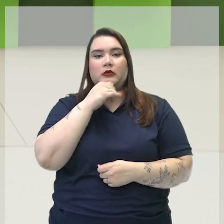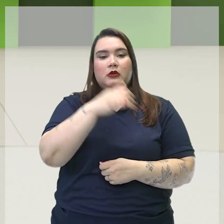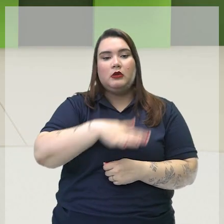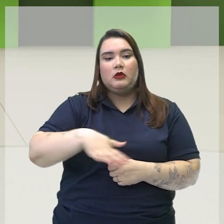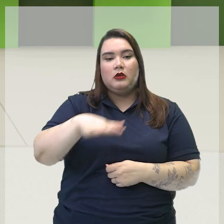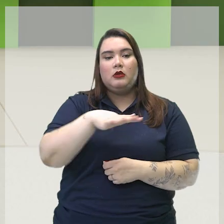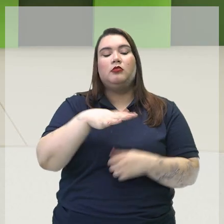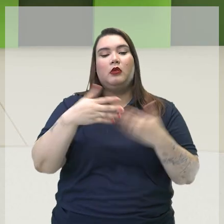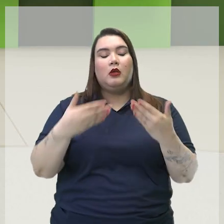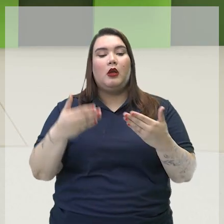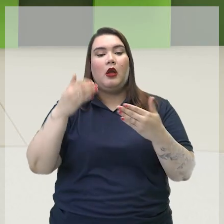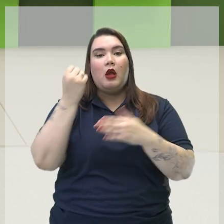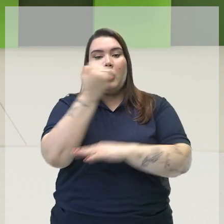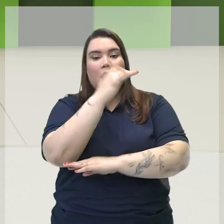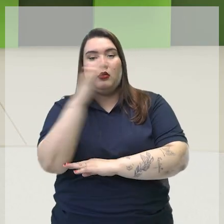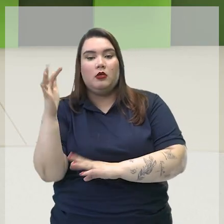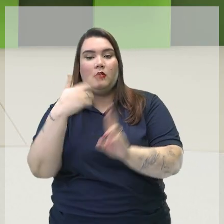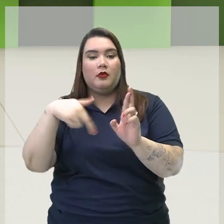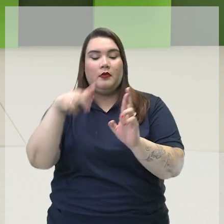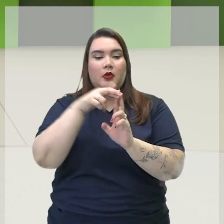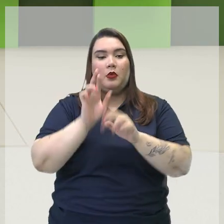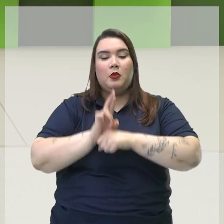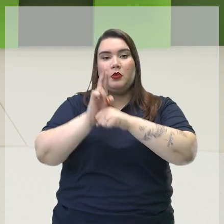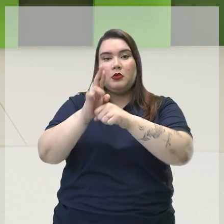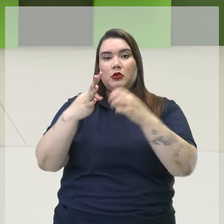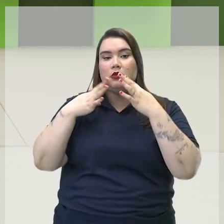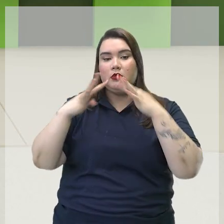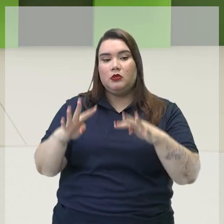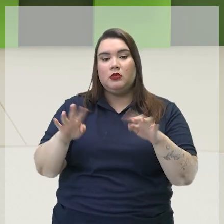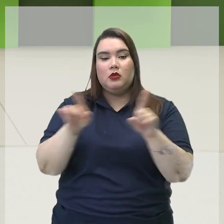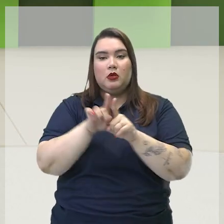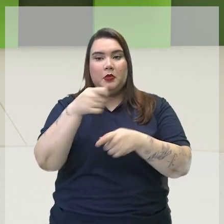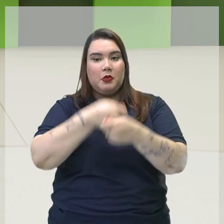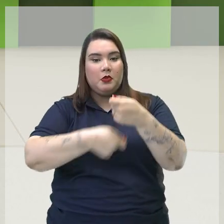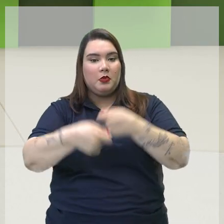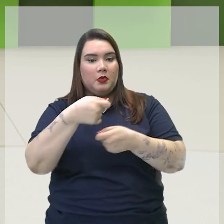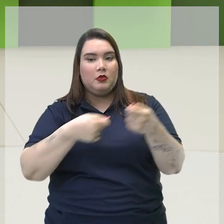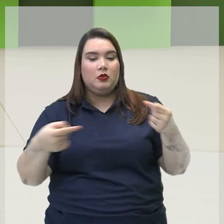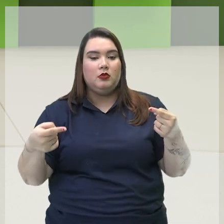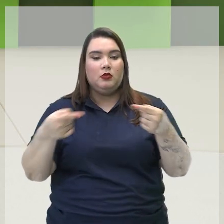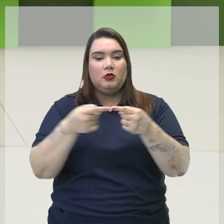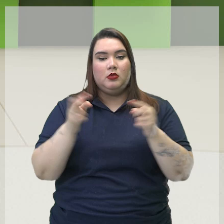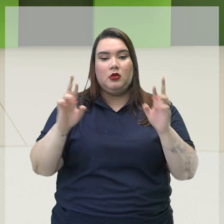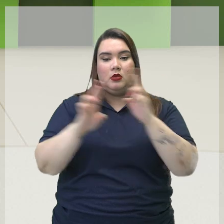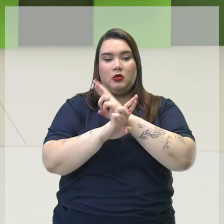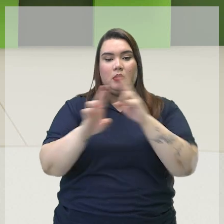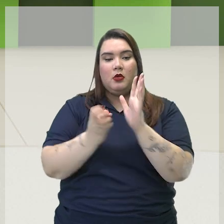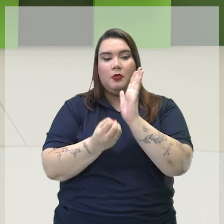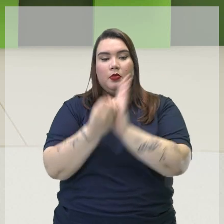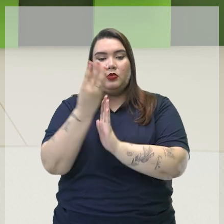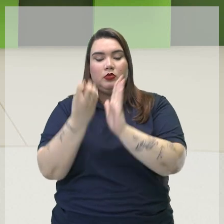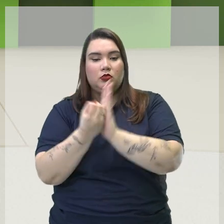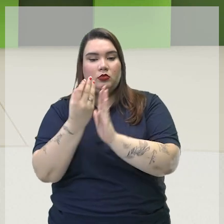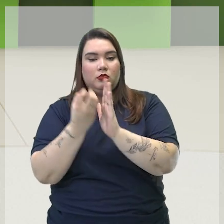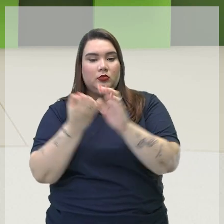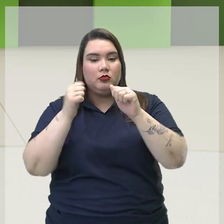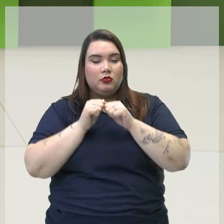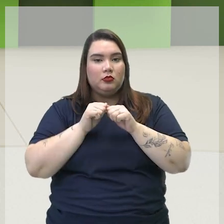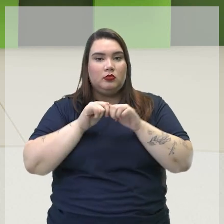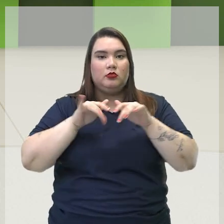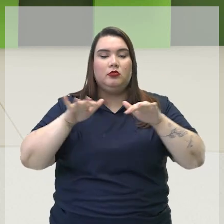vida. Ambiental refere-se aos recursos naturais. E o econômico, relacionado com